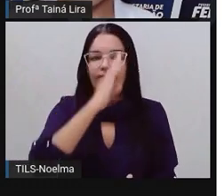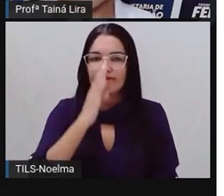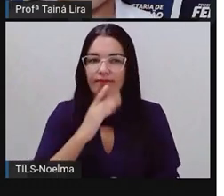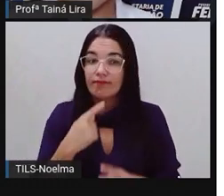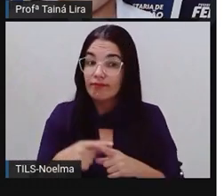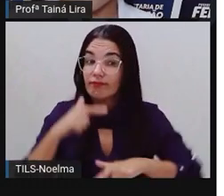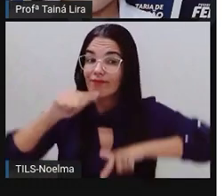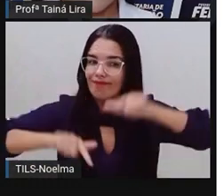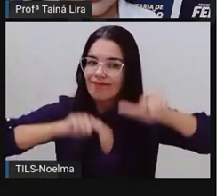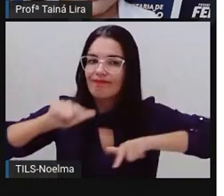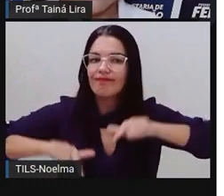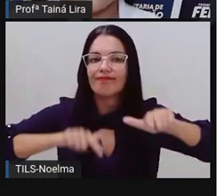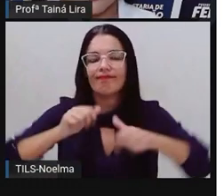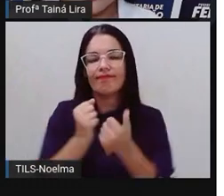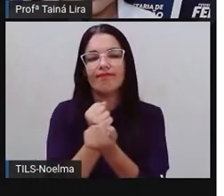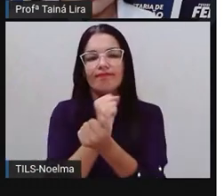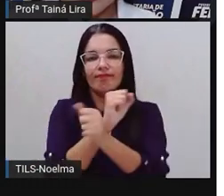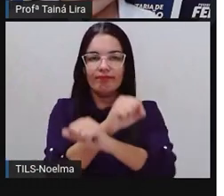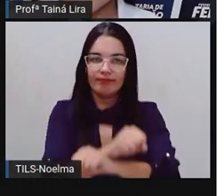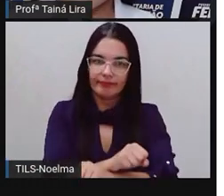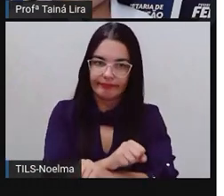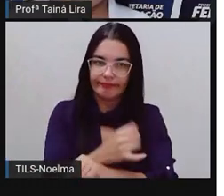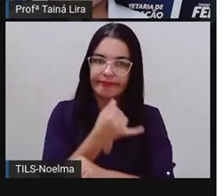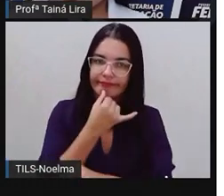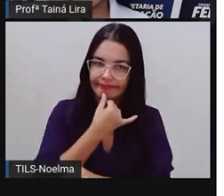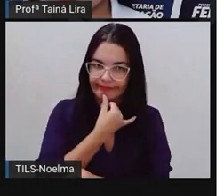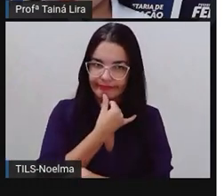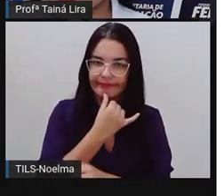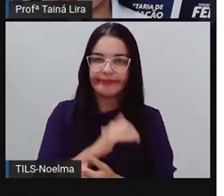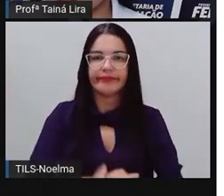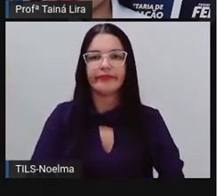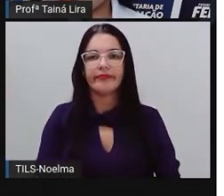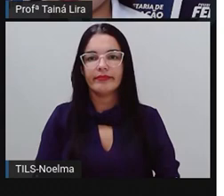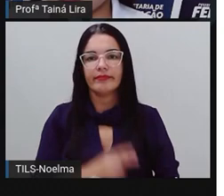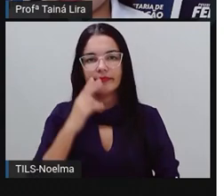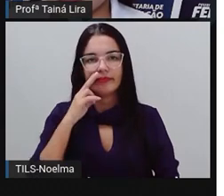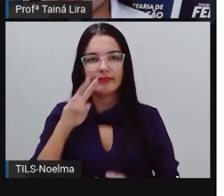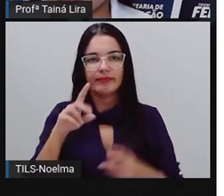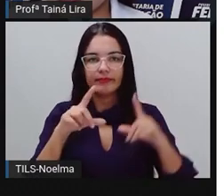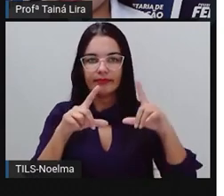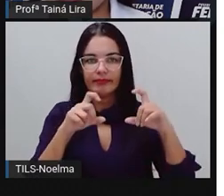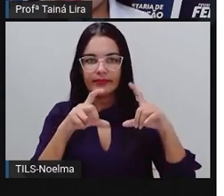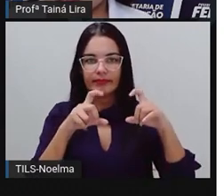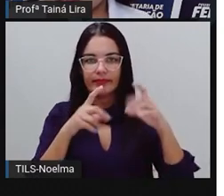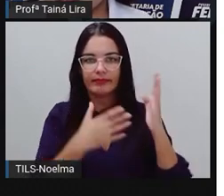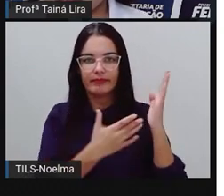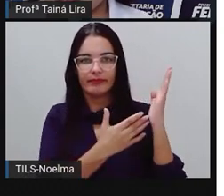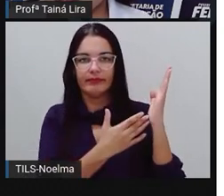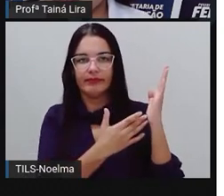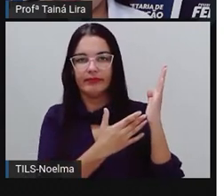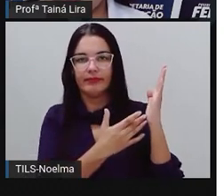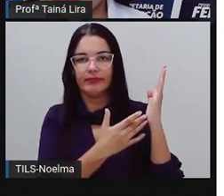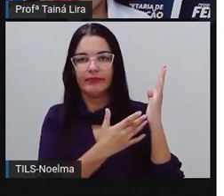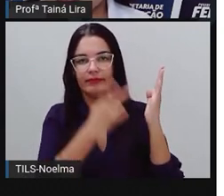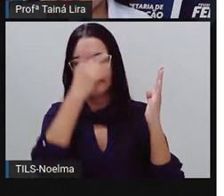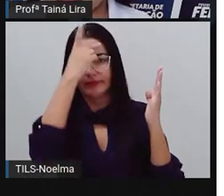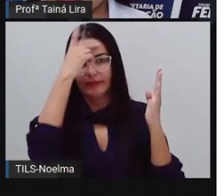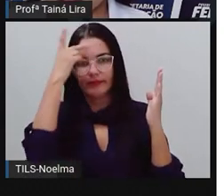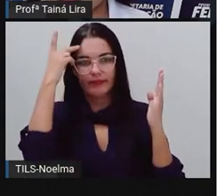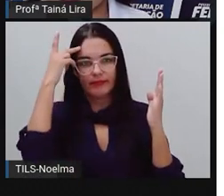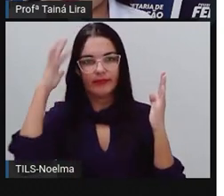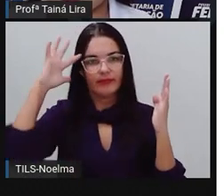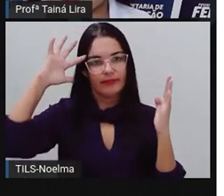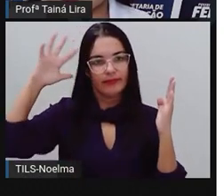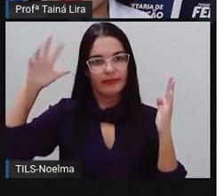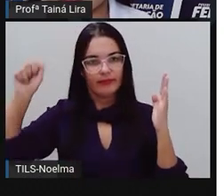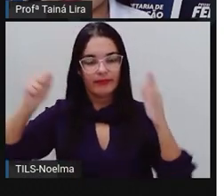trabalhar em aqui como escravo certo então Observe nesta imagem que os africanos ó trabalhando lá na